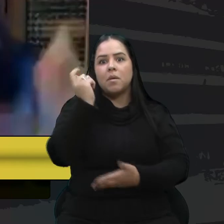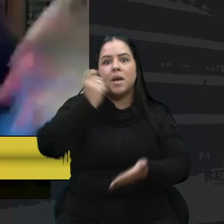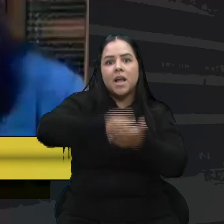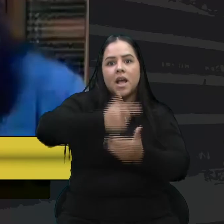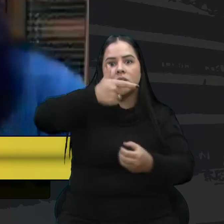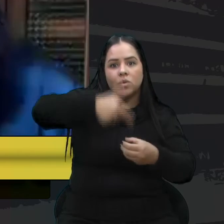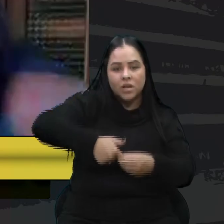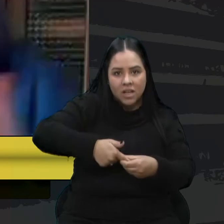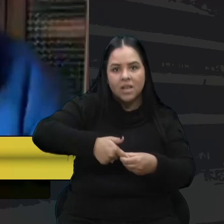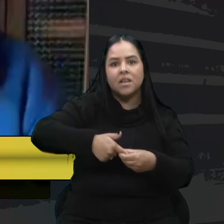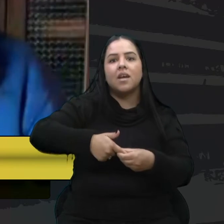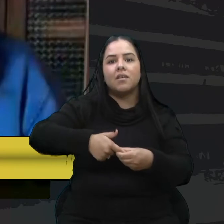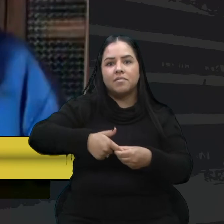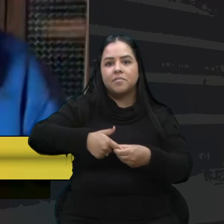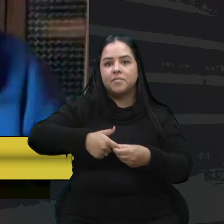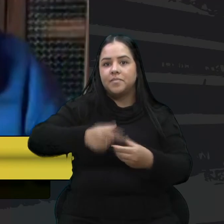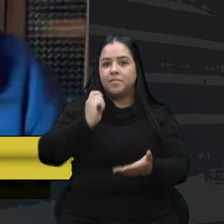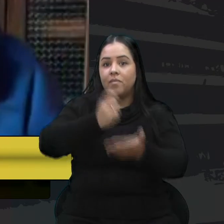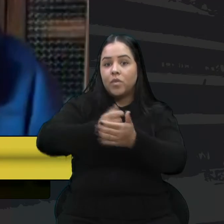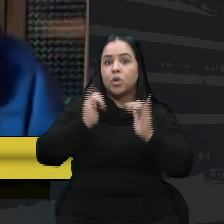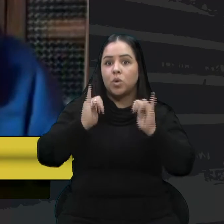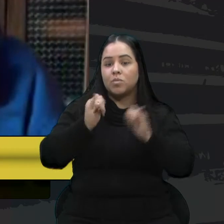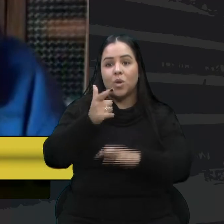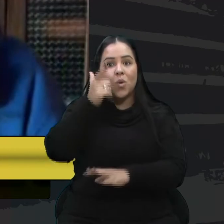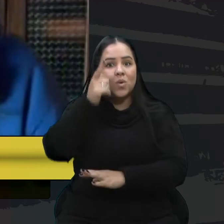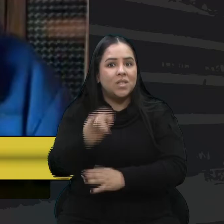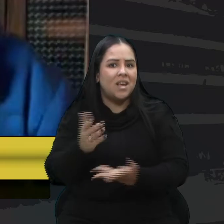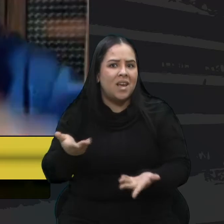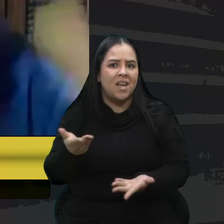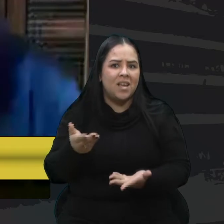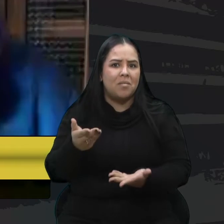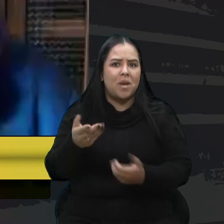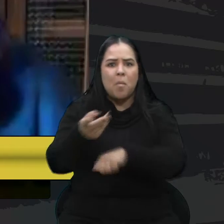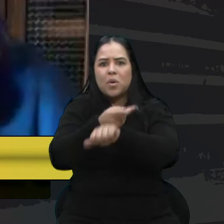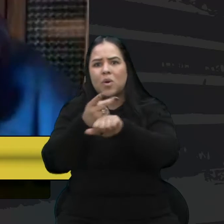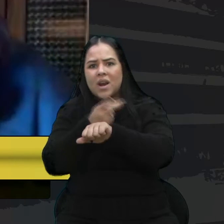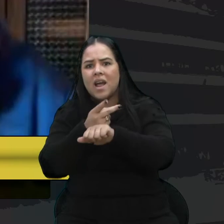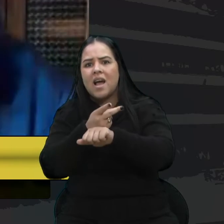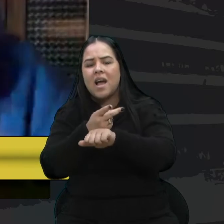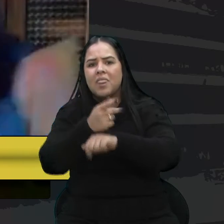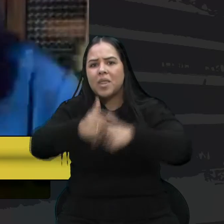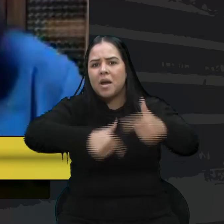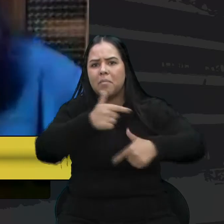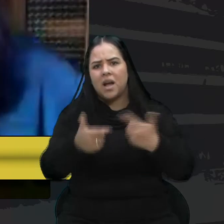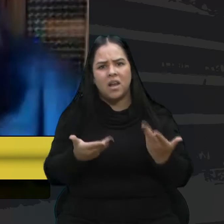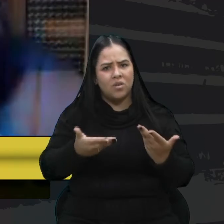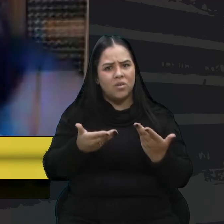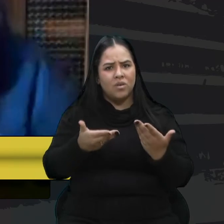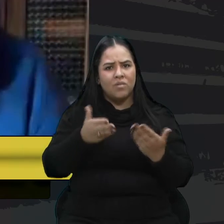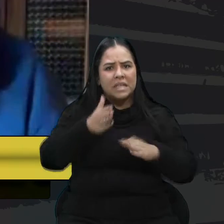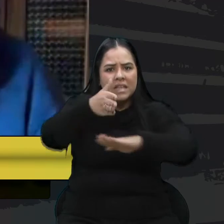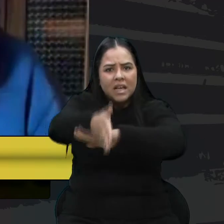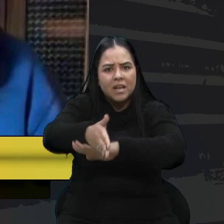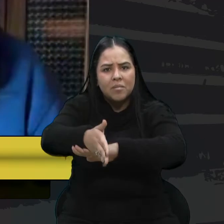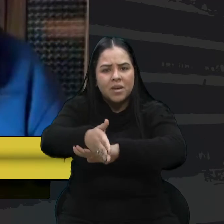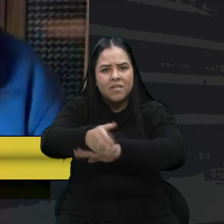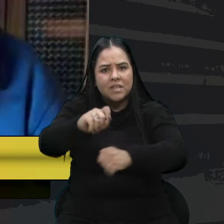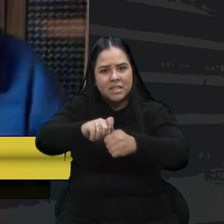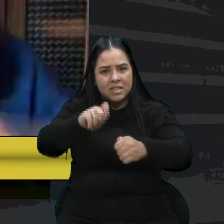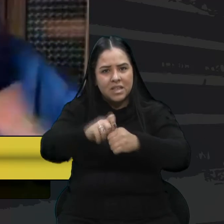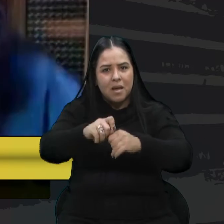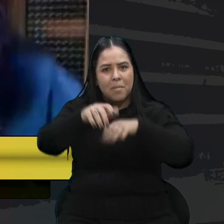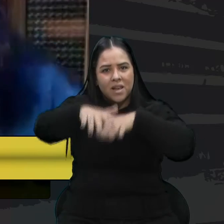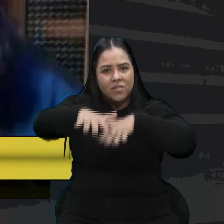pagar a tarifa de ônibus, que não conseguem sair nem para procurar emprego, quem dirá para sair para fazer uma manifestação?